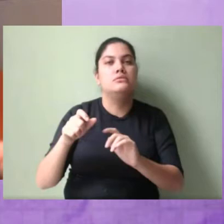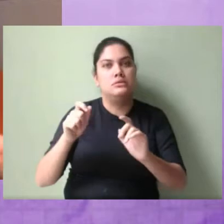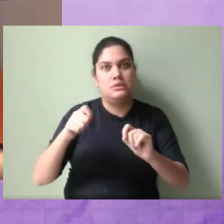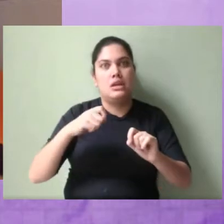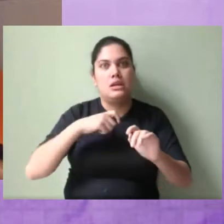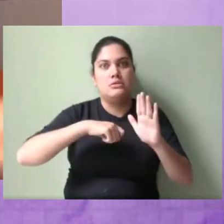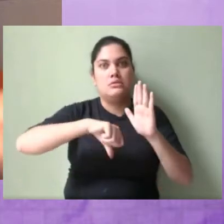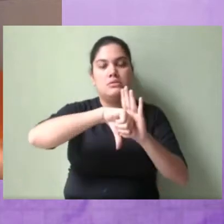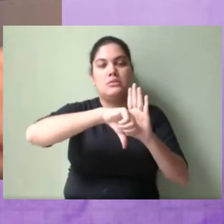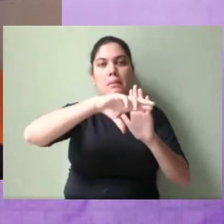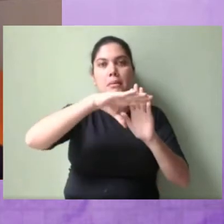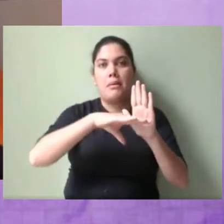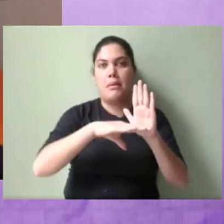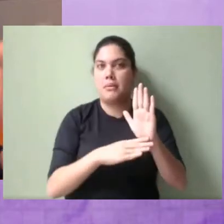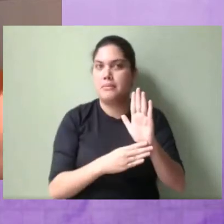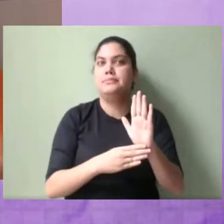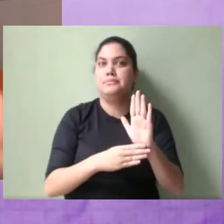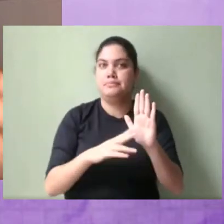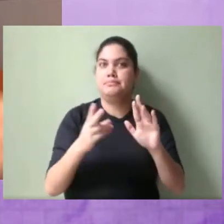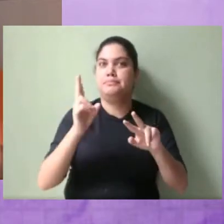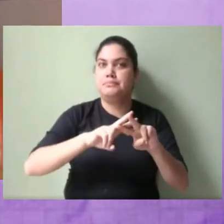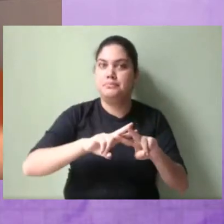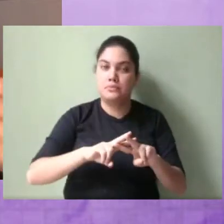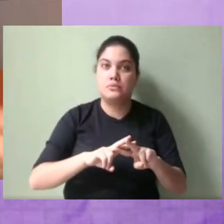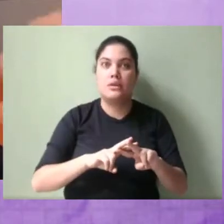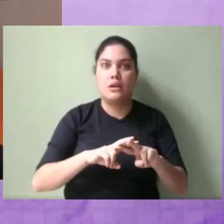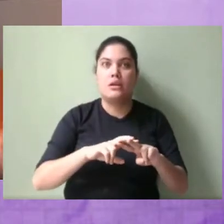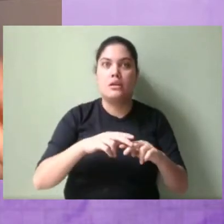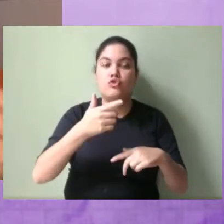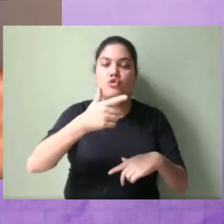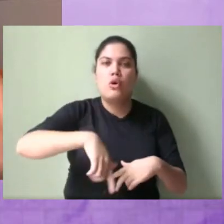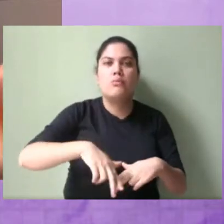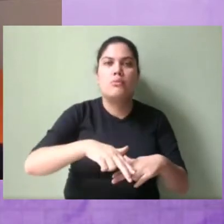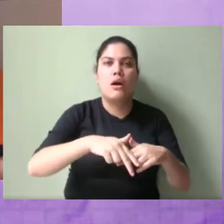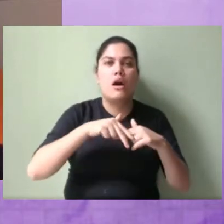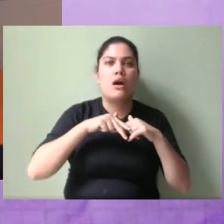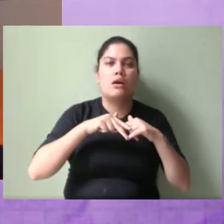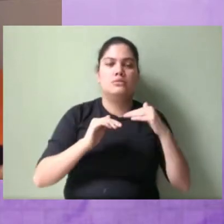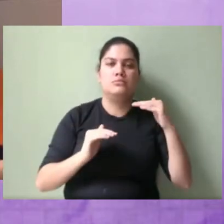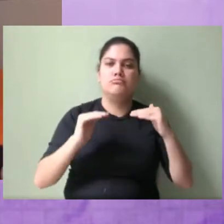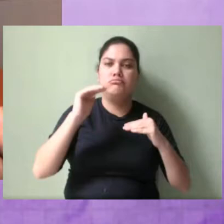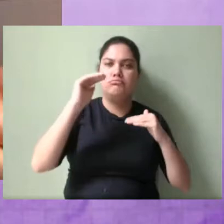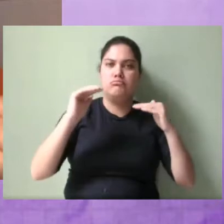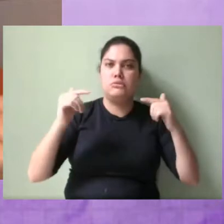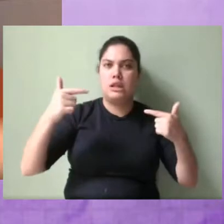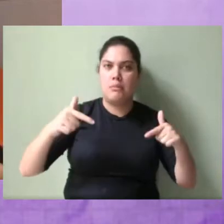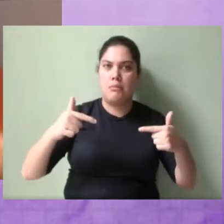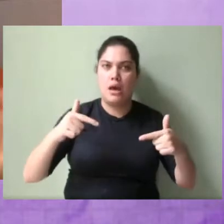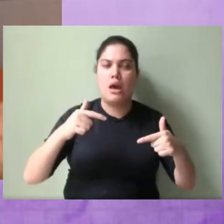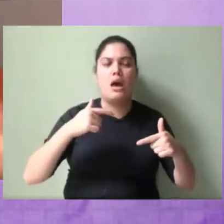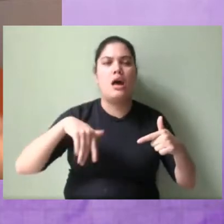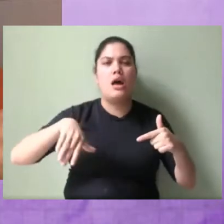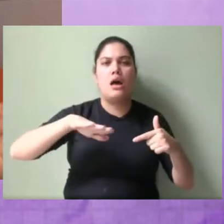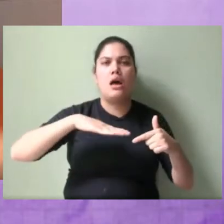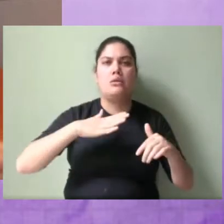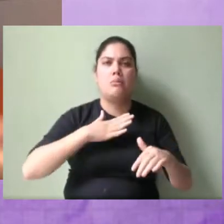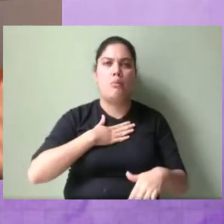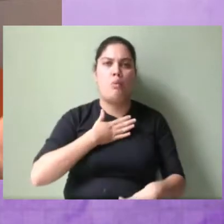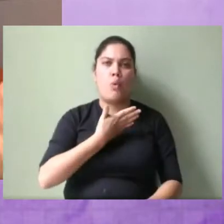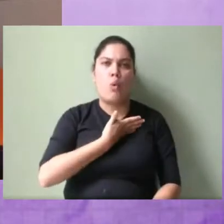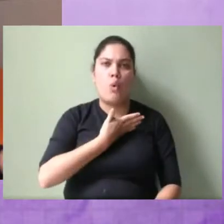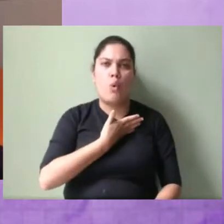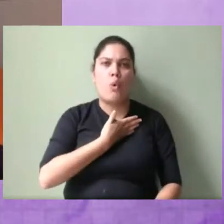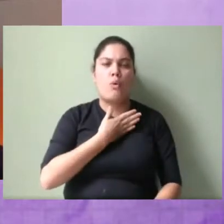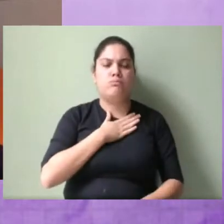assédio e a importunação, são configurados, sim, crimes e são passíveis de punição, né? Infelizmente, de novo, por conta